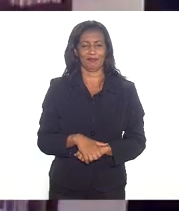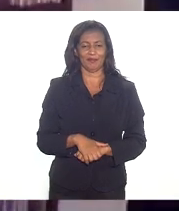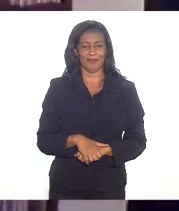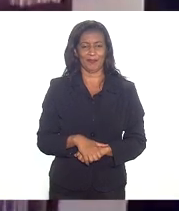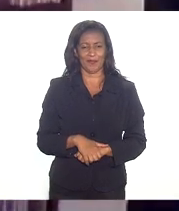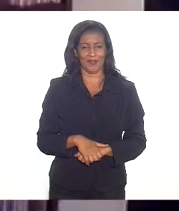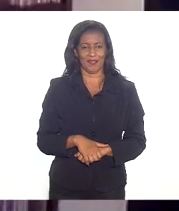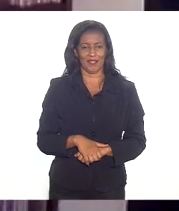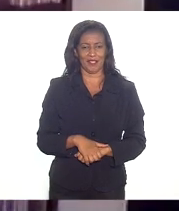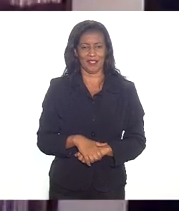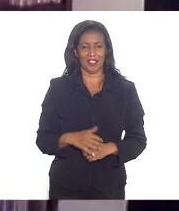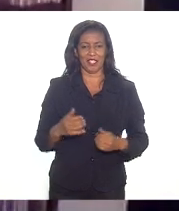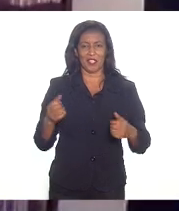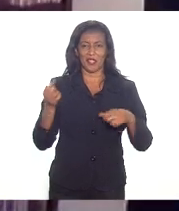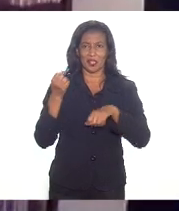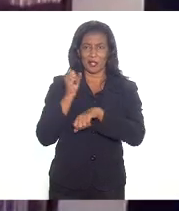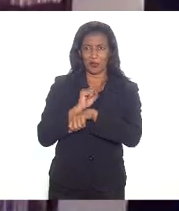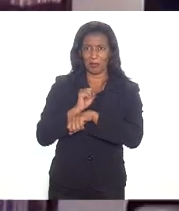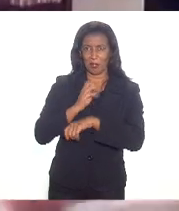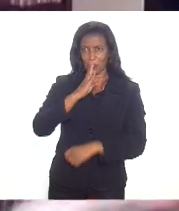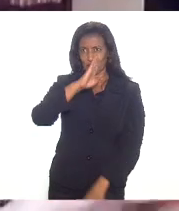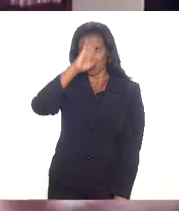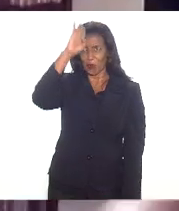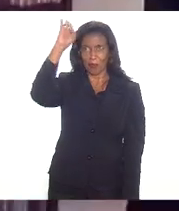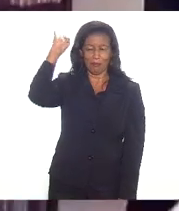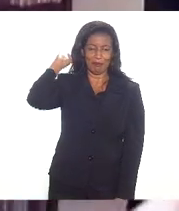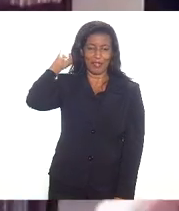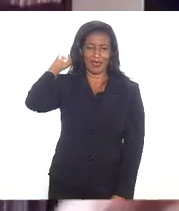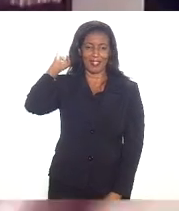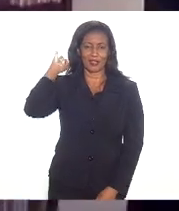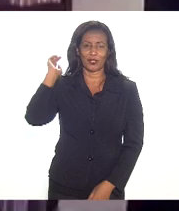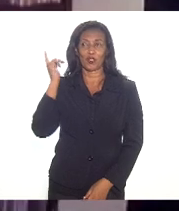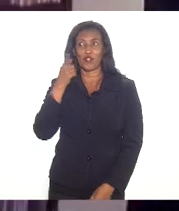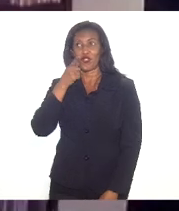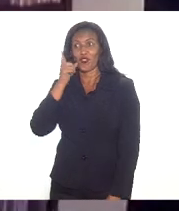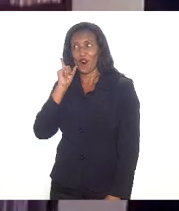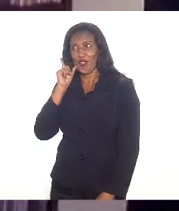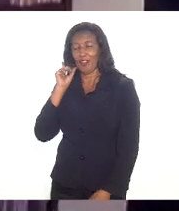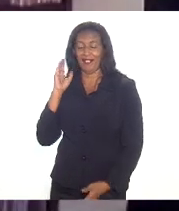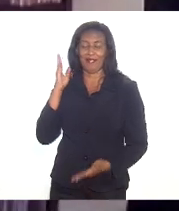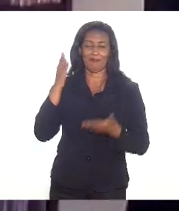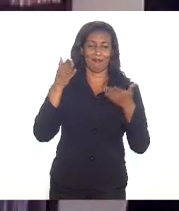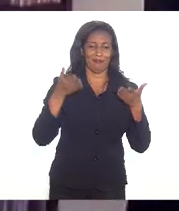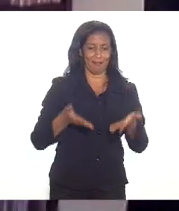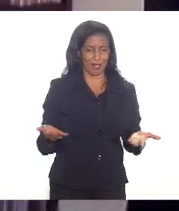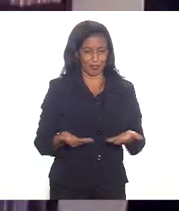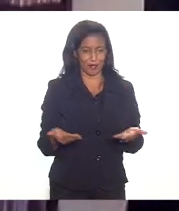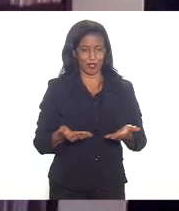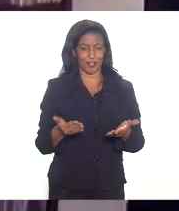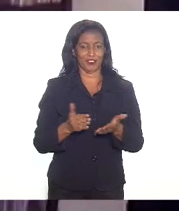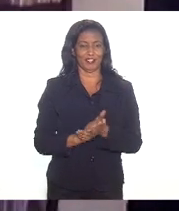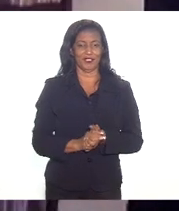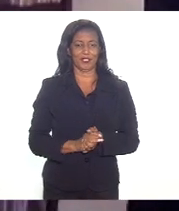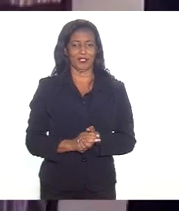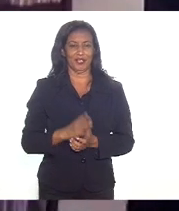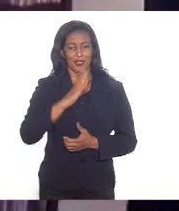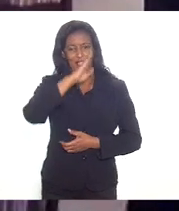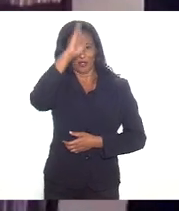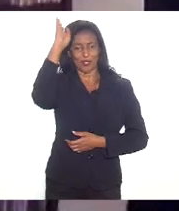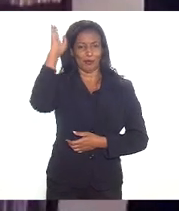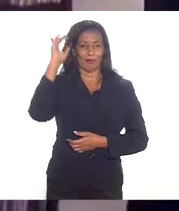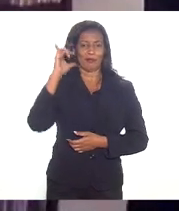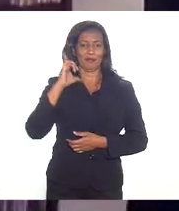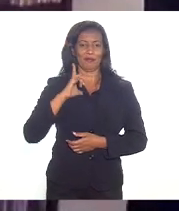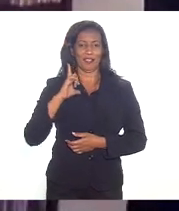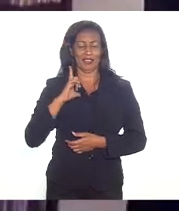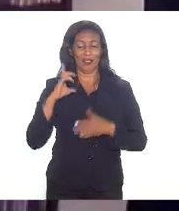Eu espero que os bombeiros, durante de ontem para hoje, no final da tarde para hoje, que os bombeiros tenham